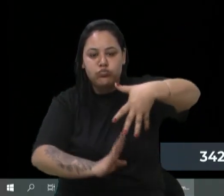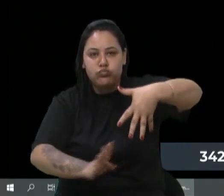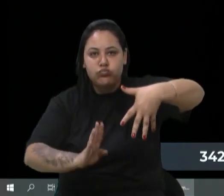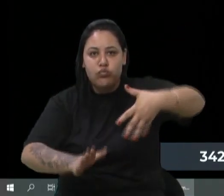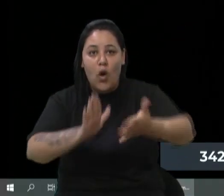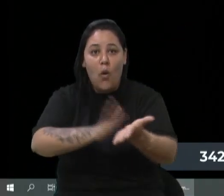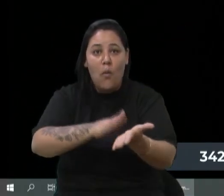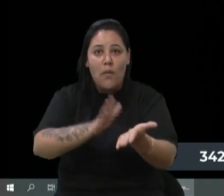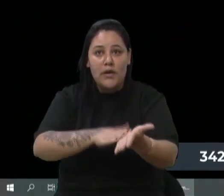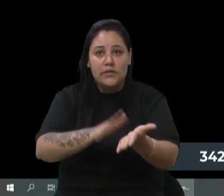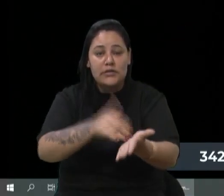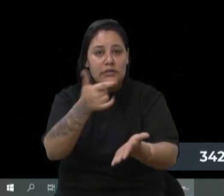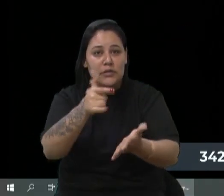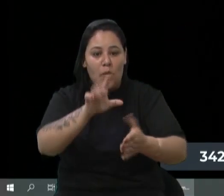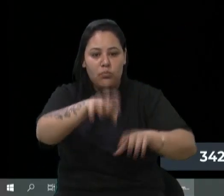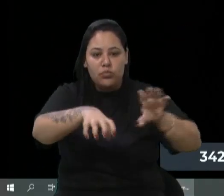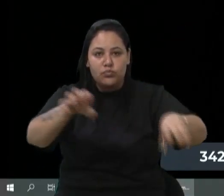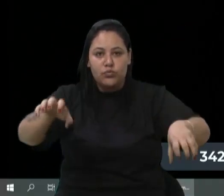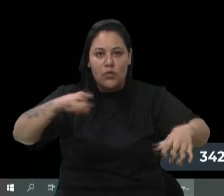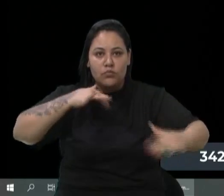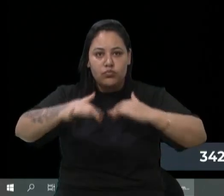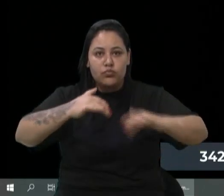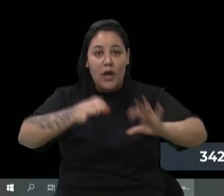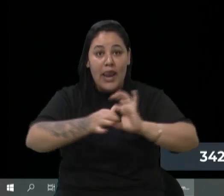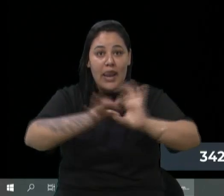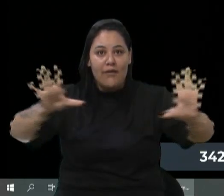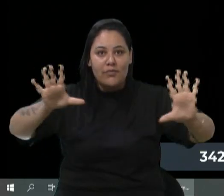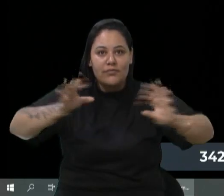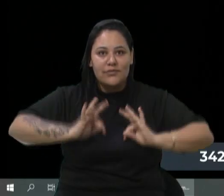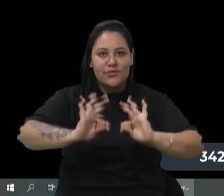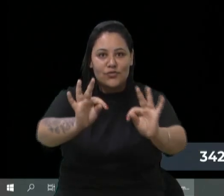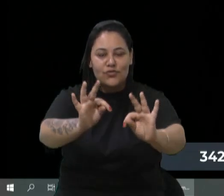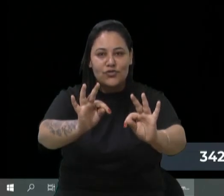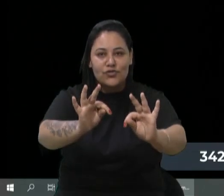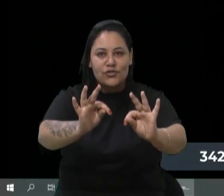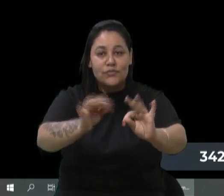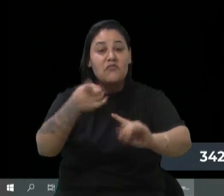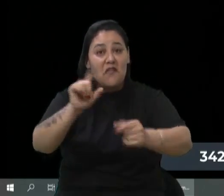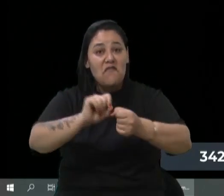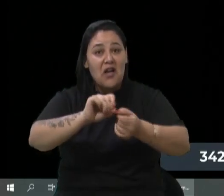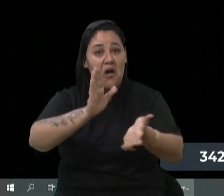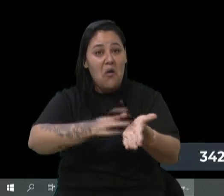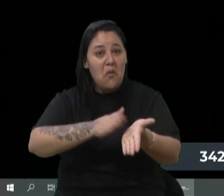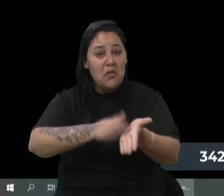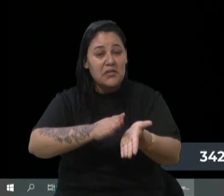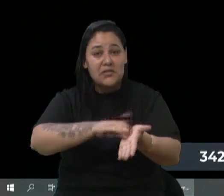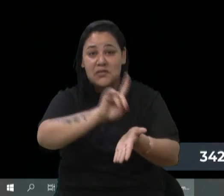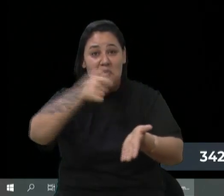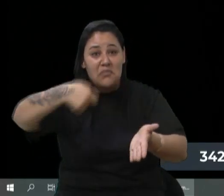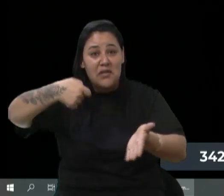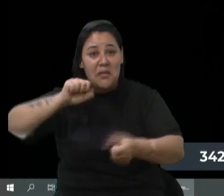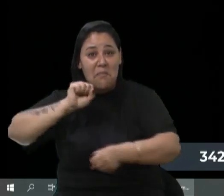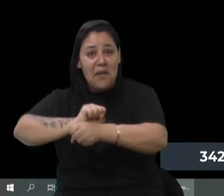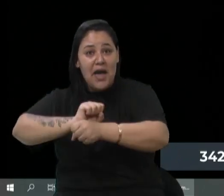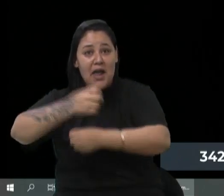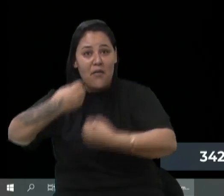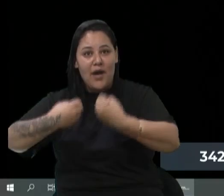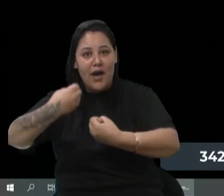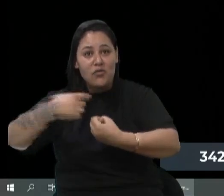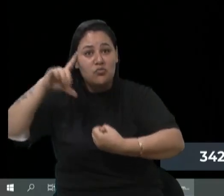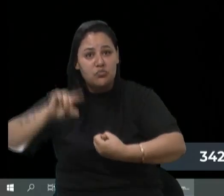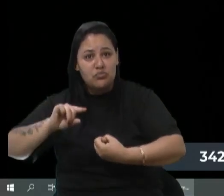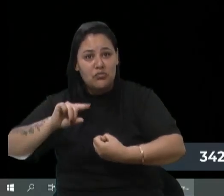e com fluxo livre. Uma tecnologia que permite que a cobrança seja feita sem paradas e sem redução de